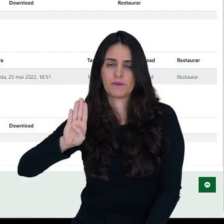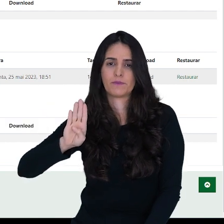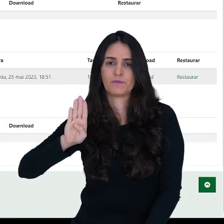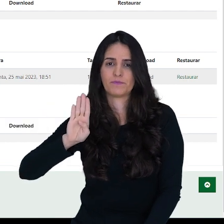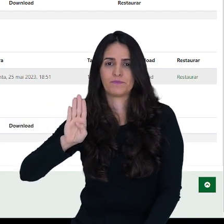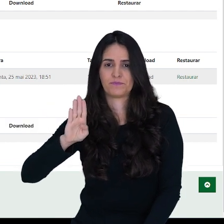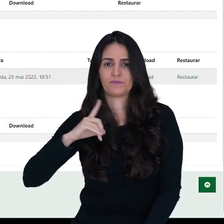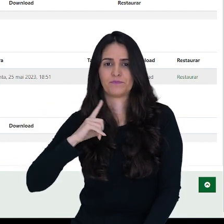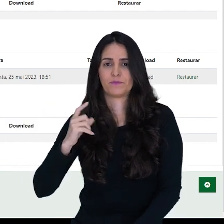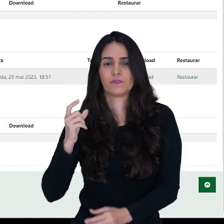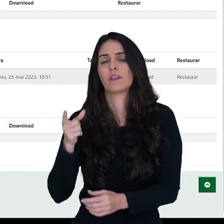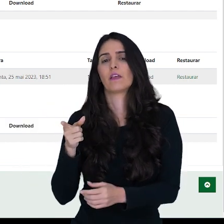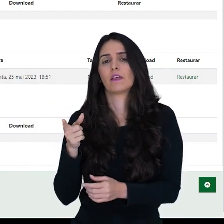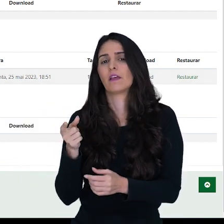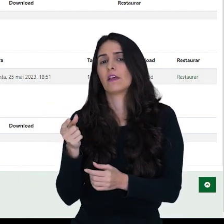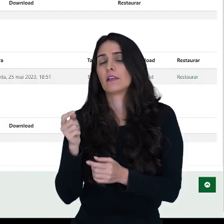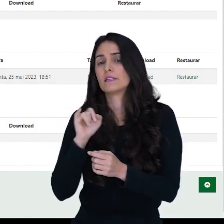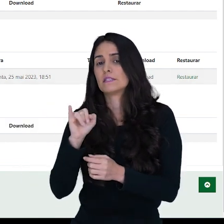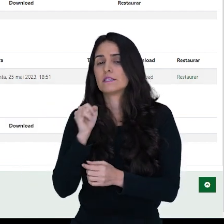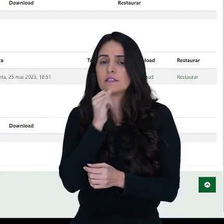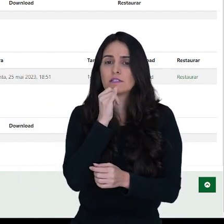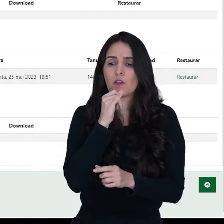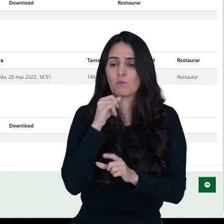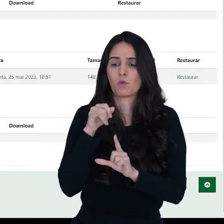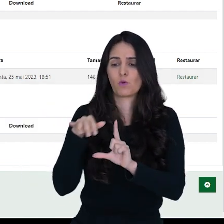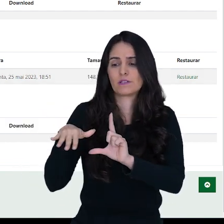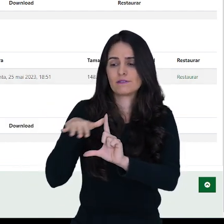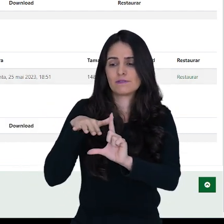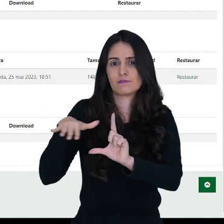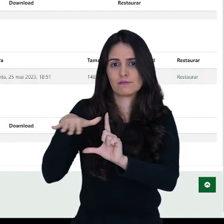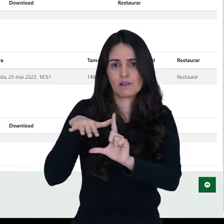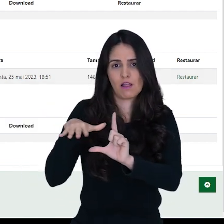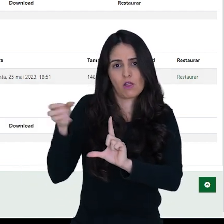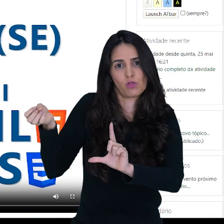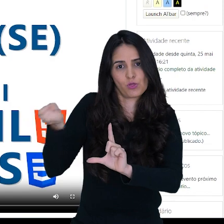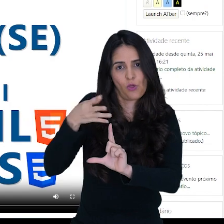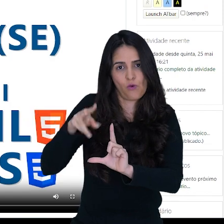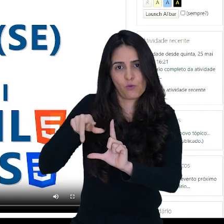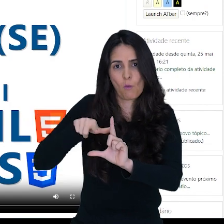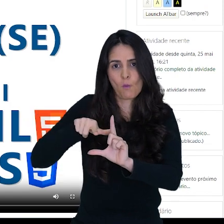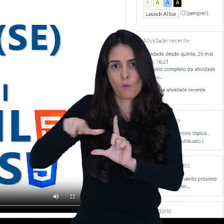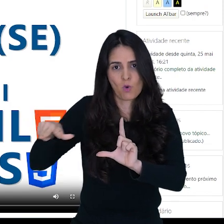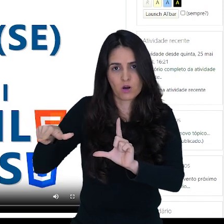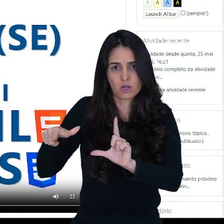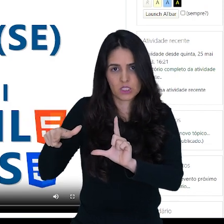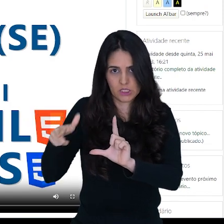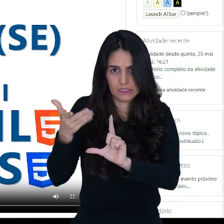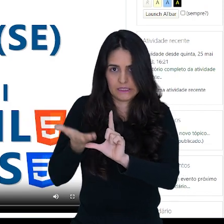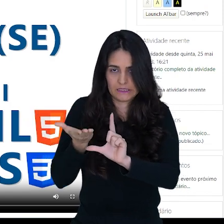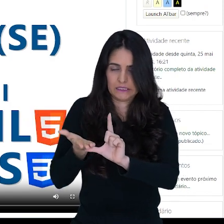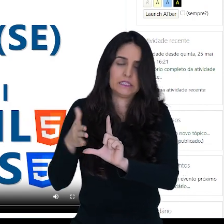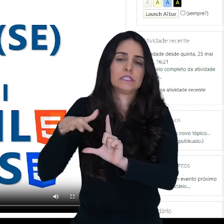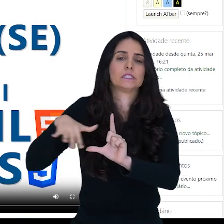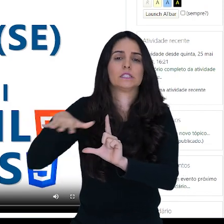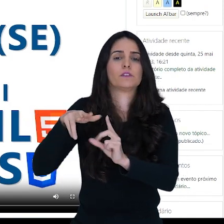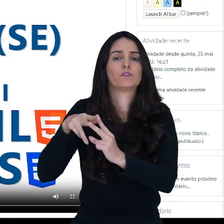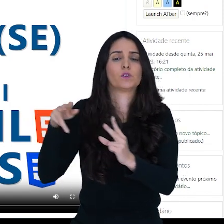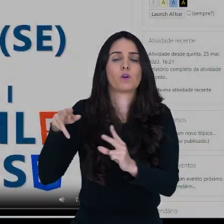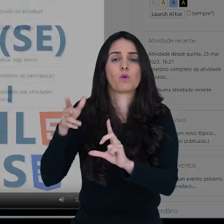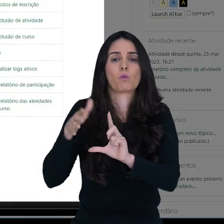na sua área privada então na sala Onde você deseja importar Digamos que essa sala ainda estivesse vazia